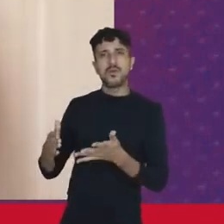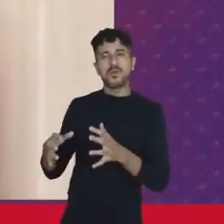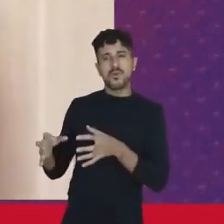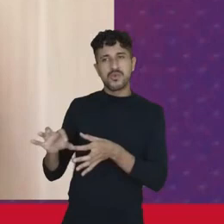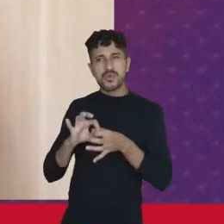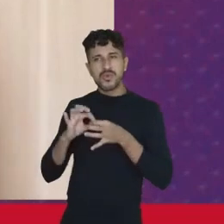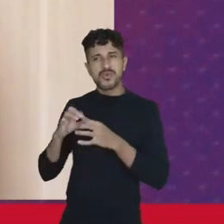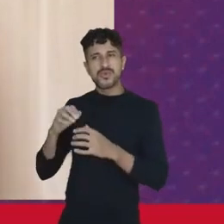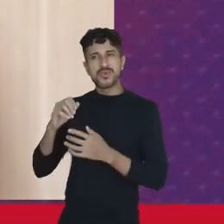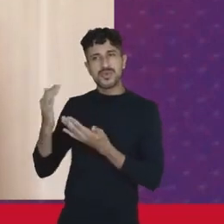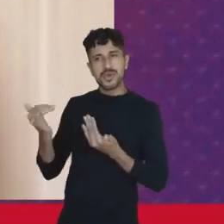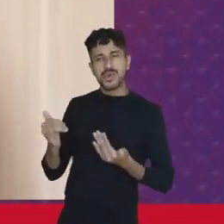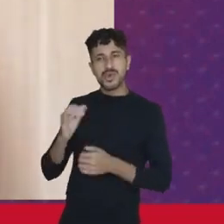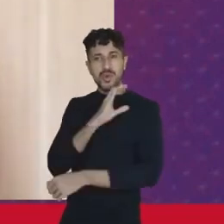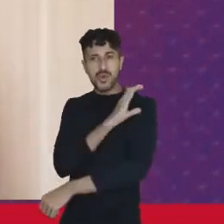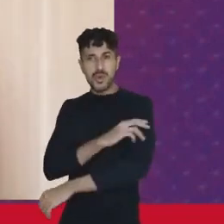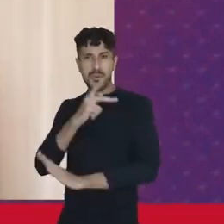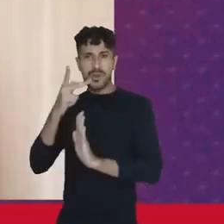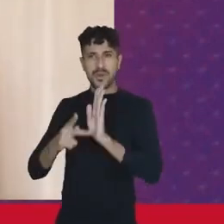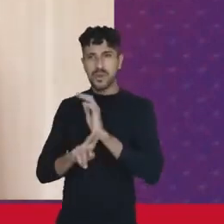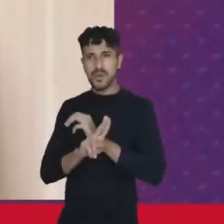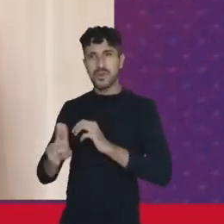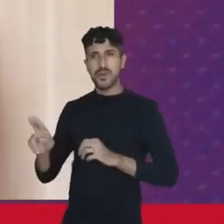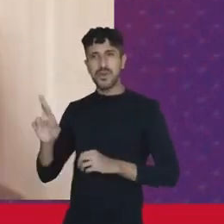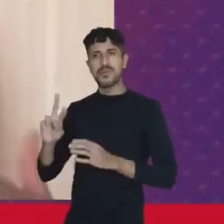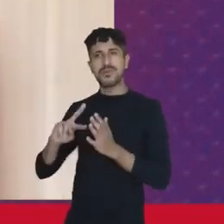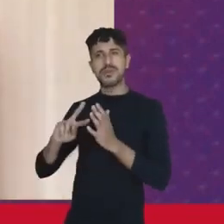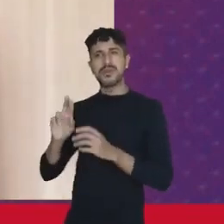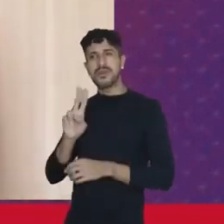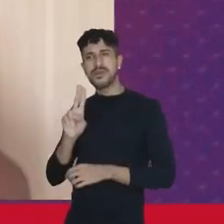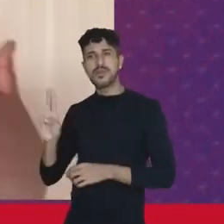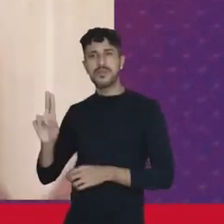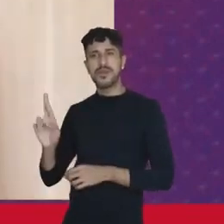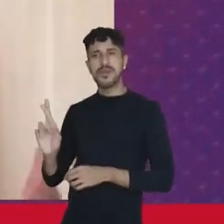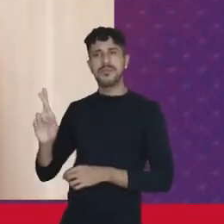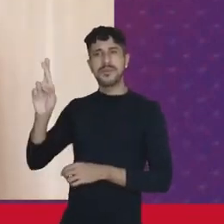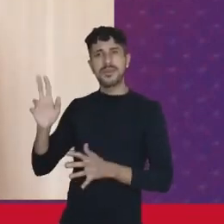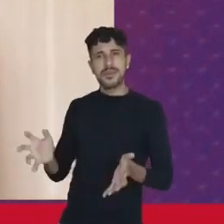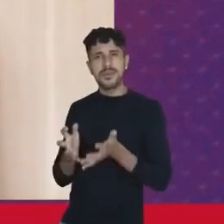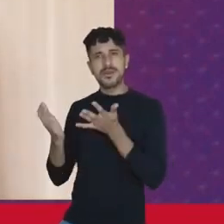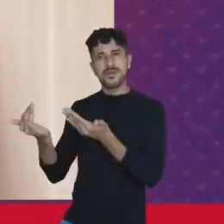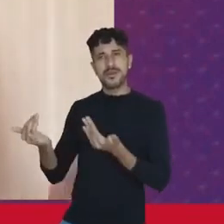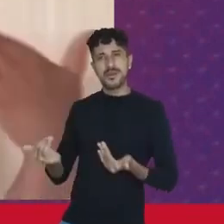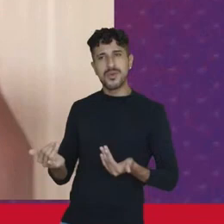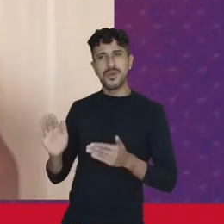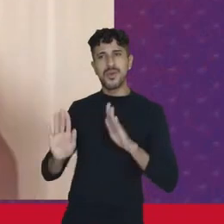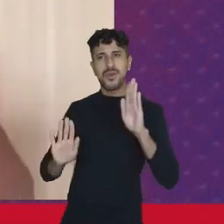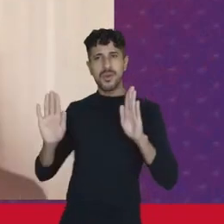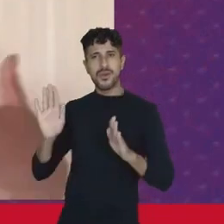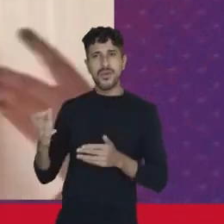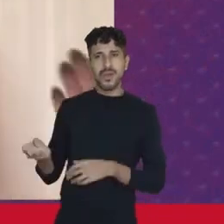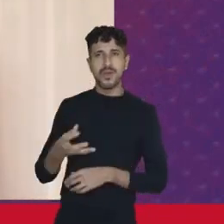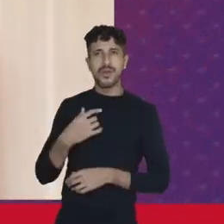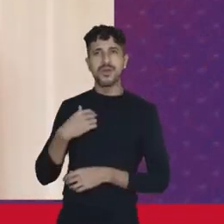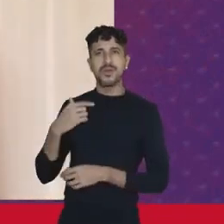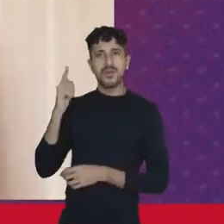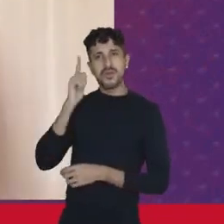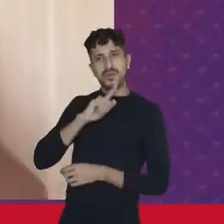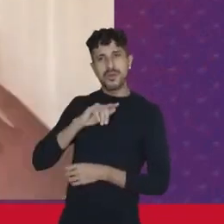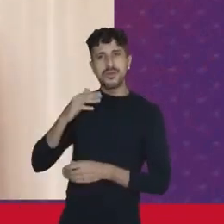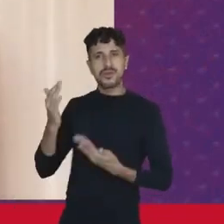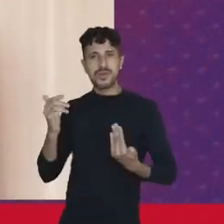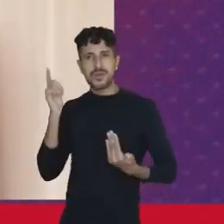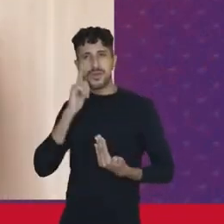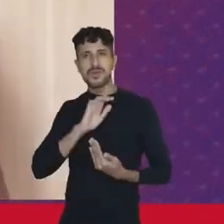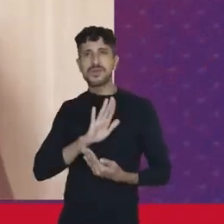juventude e coordenadora de um projeto que se chama Representa, um projeto que incentivava jovens candidaturas. E eu fui uma dessas jovens que